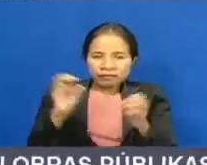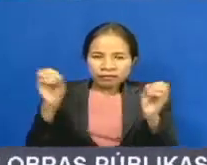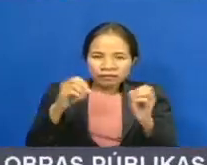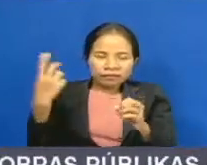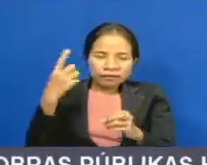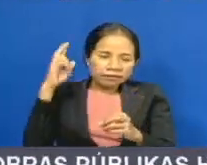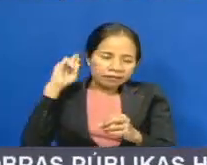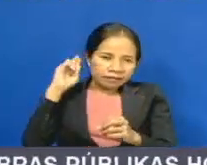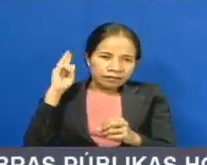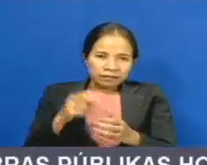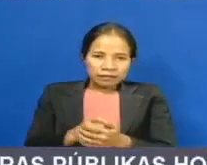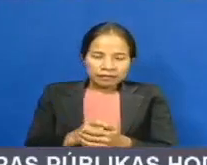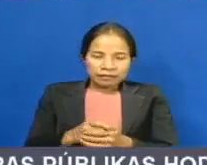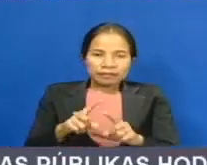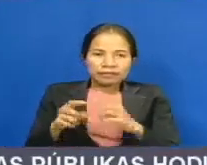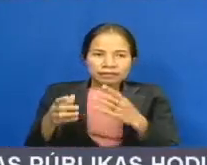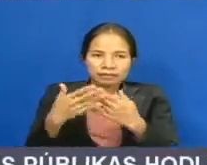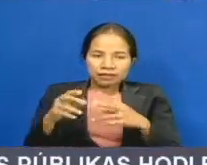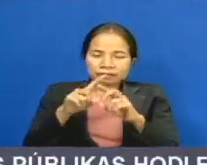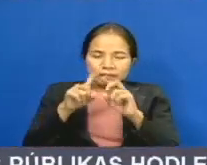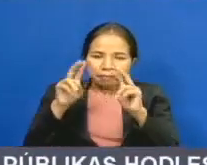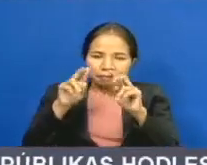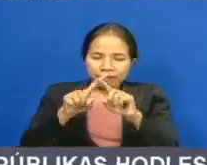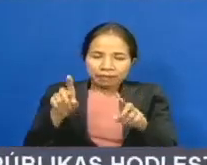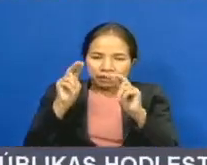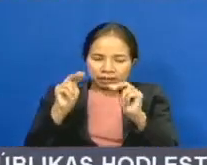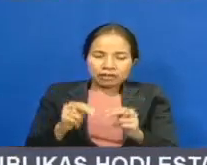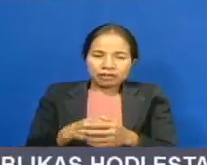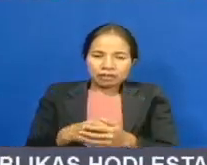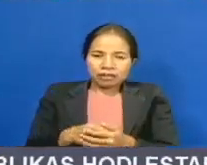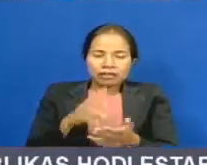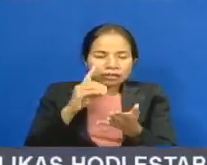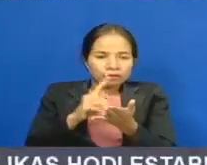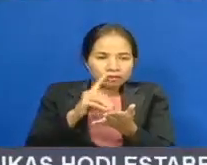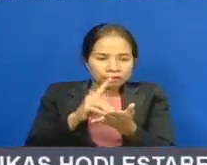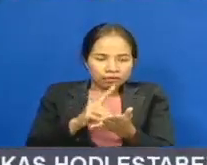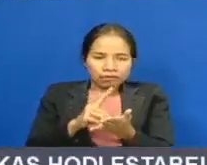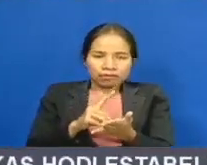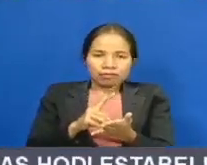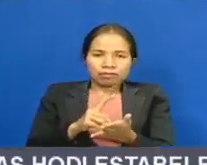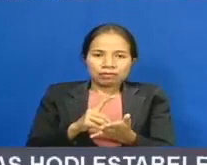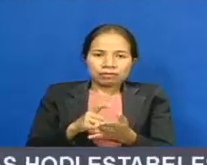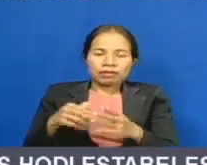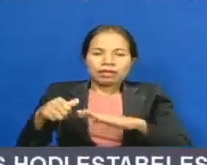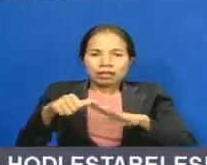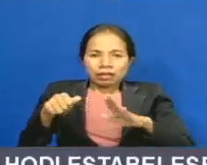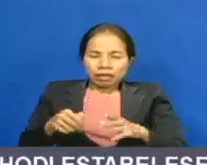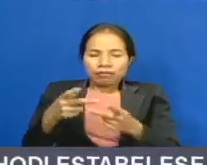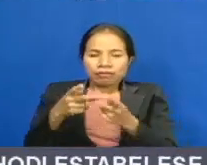be te sasin. Ne prova pericial ne, médica, pois impressão digitais, a infatin, lima